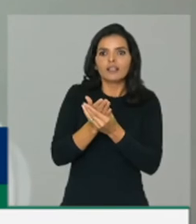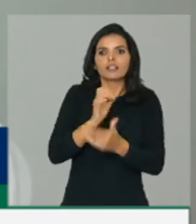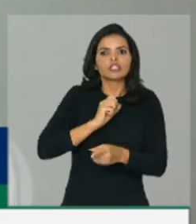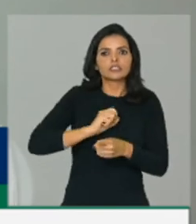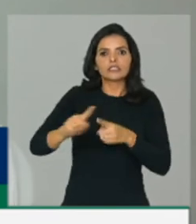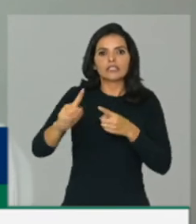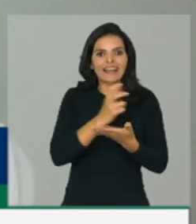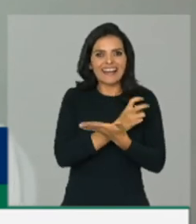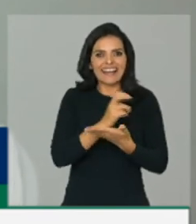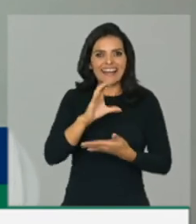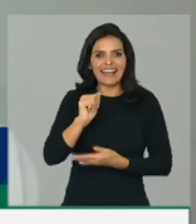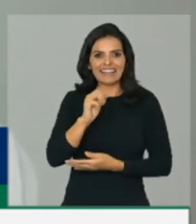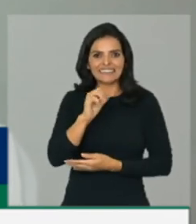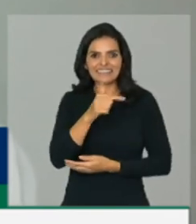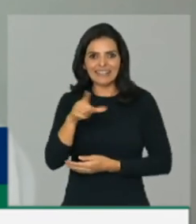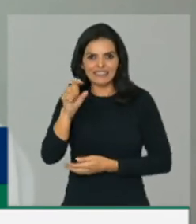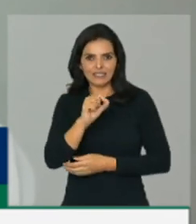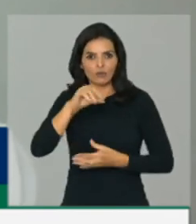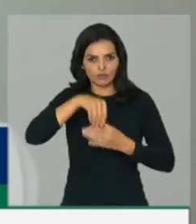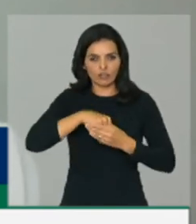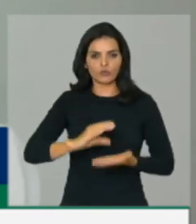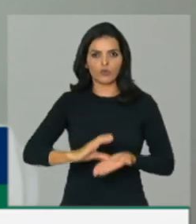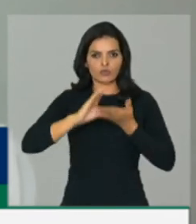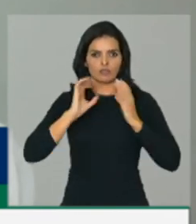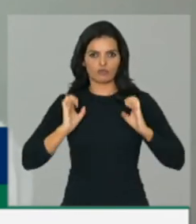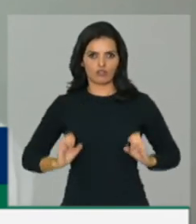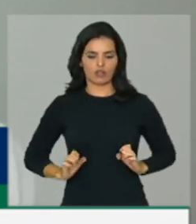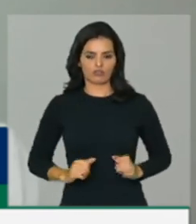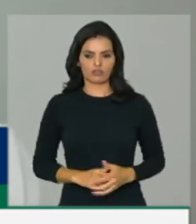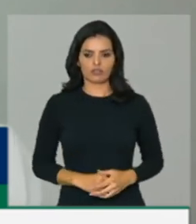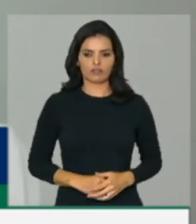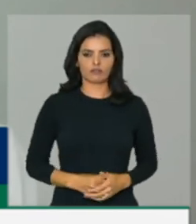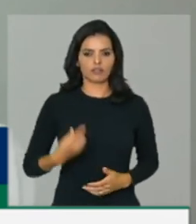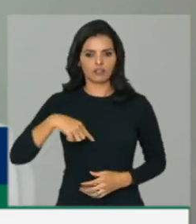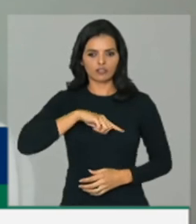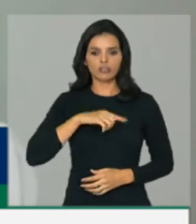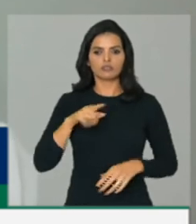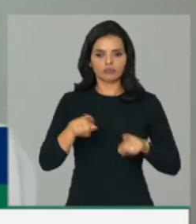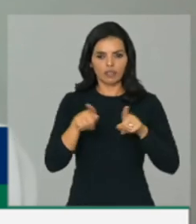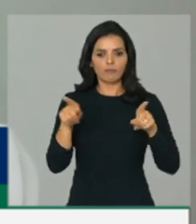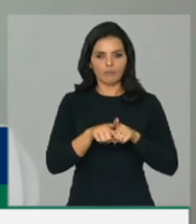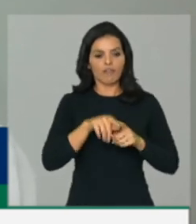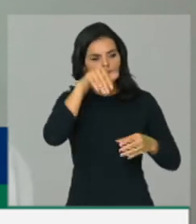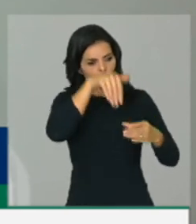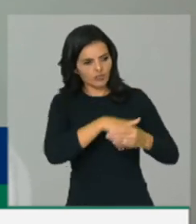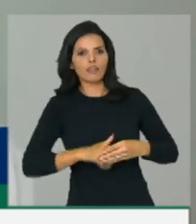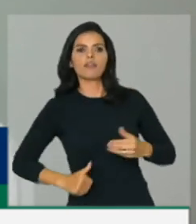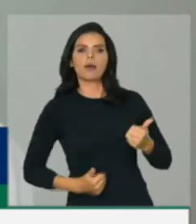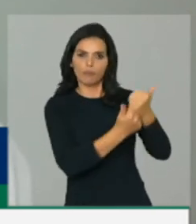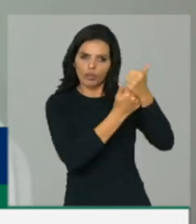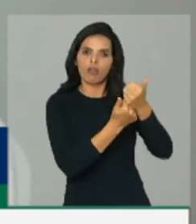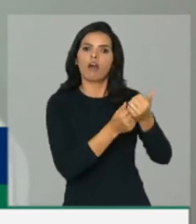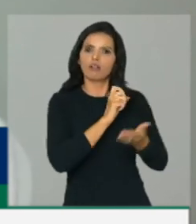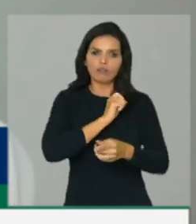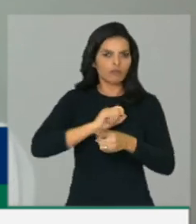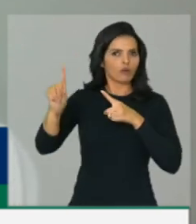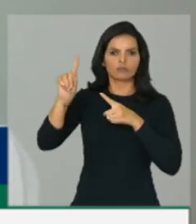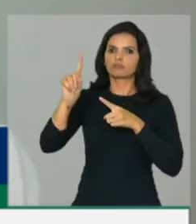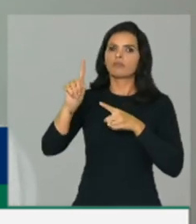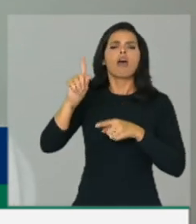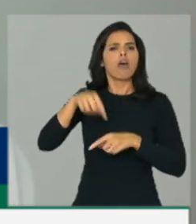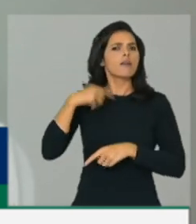do mesmo pelo Conselho de Ética aqui, para que a gente possa também referendar essa decisão. É importante que o